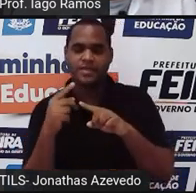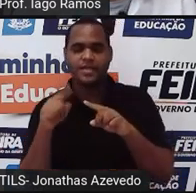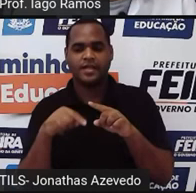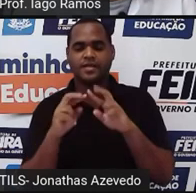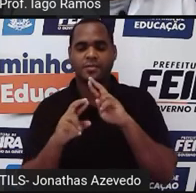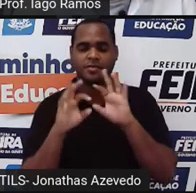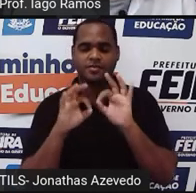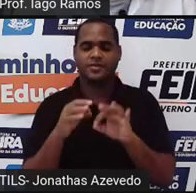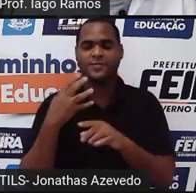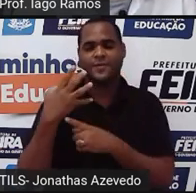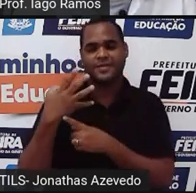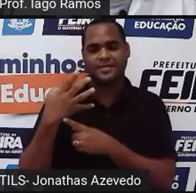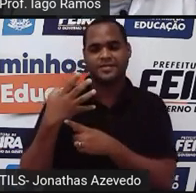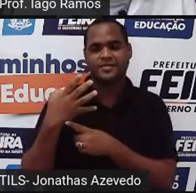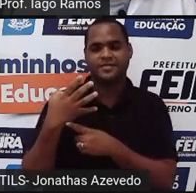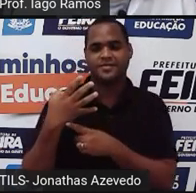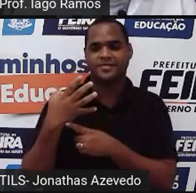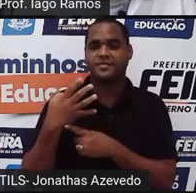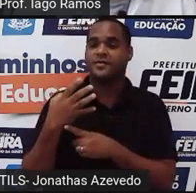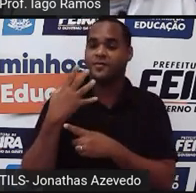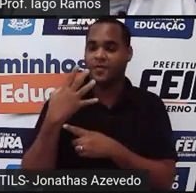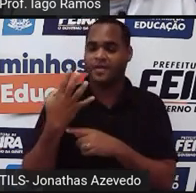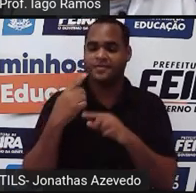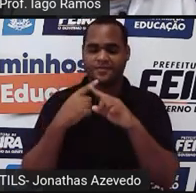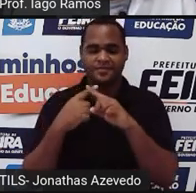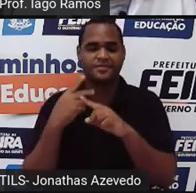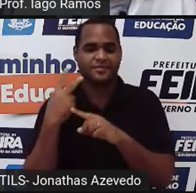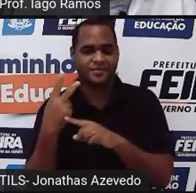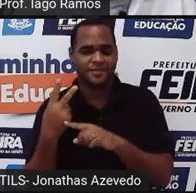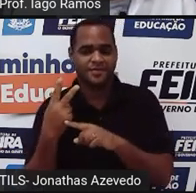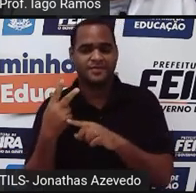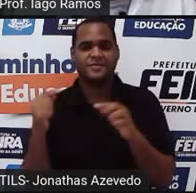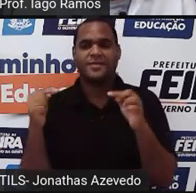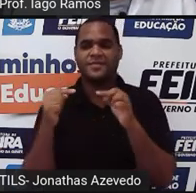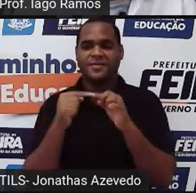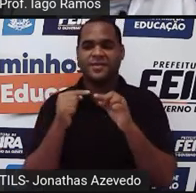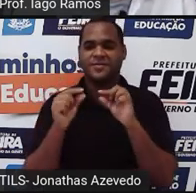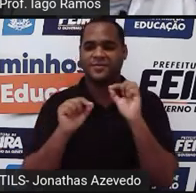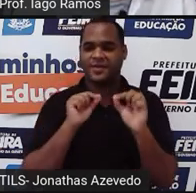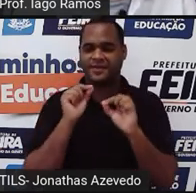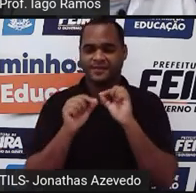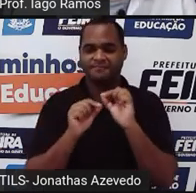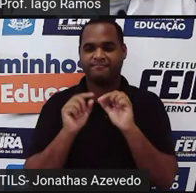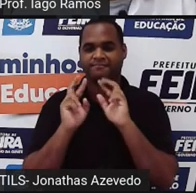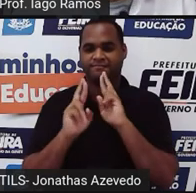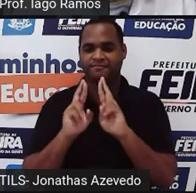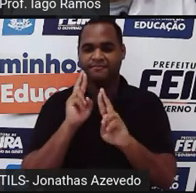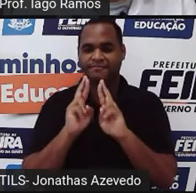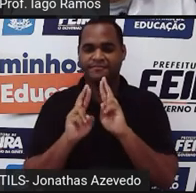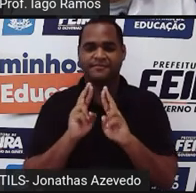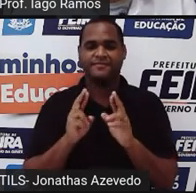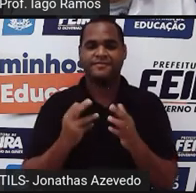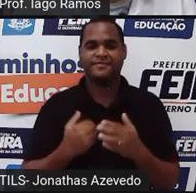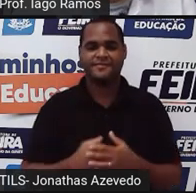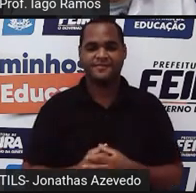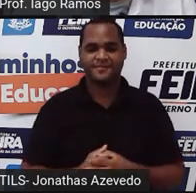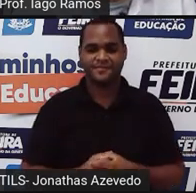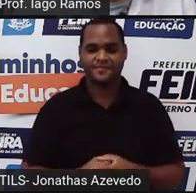quatro tá bom 4 raiz de 2 vai ser o resultado